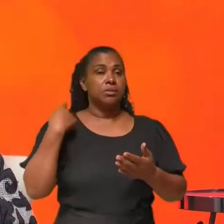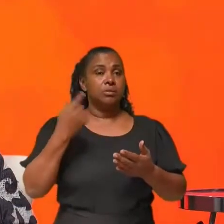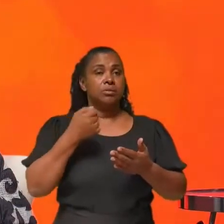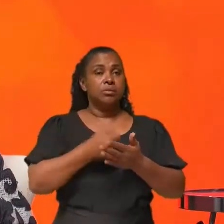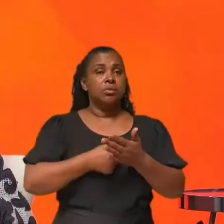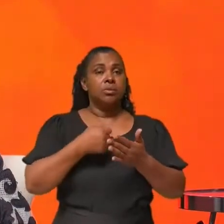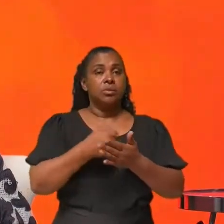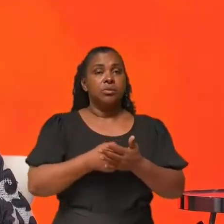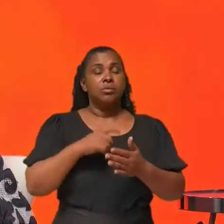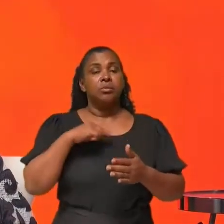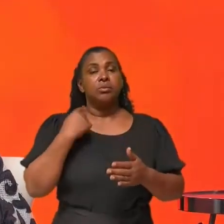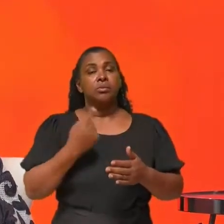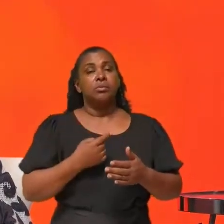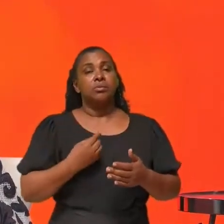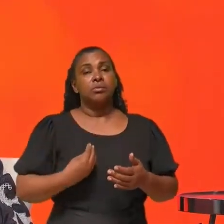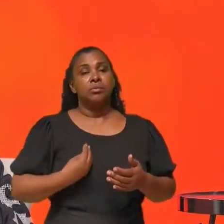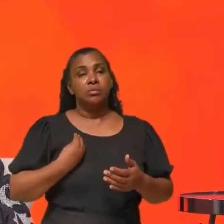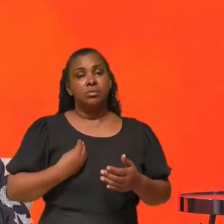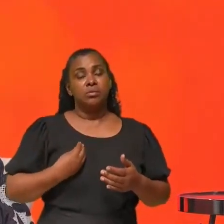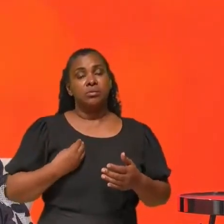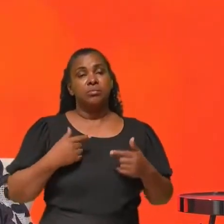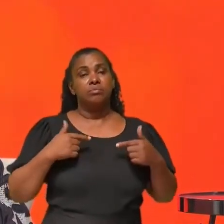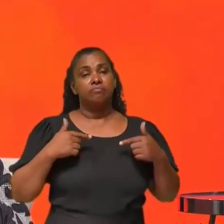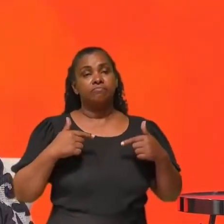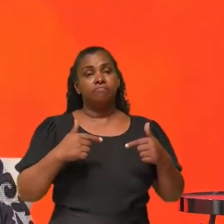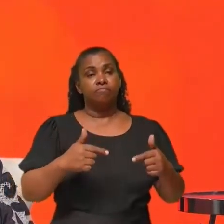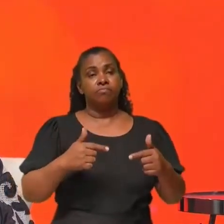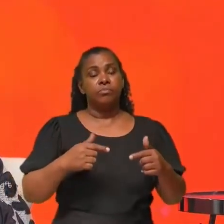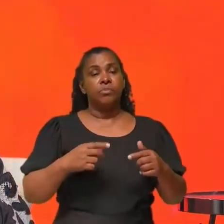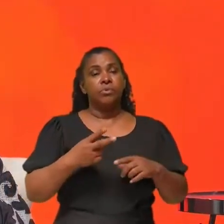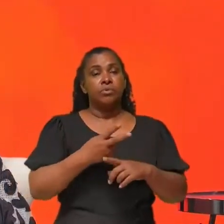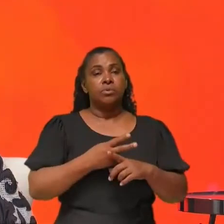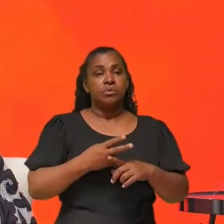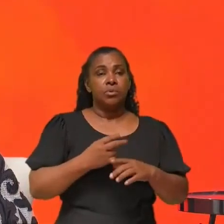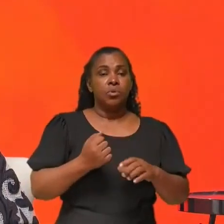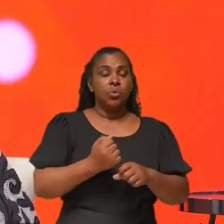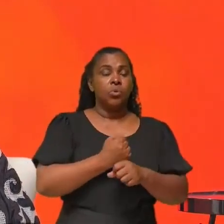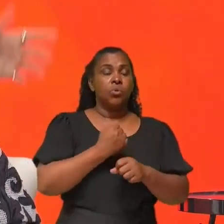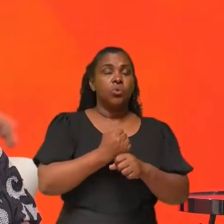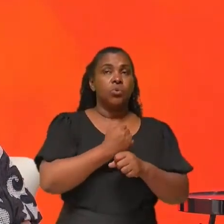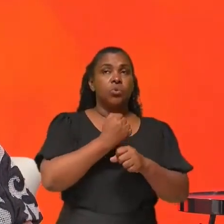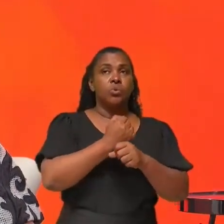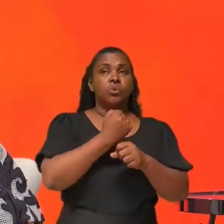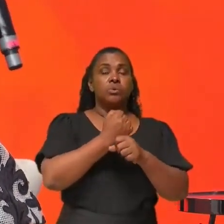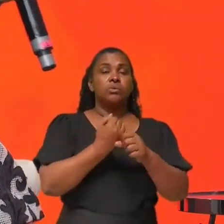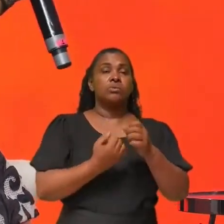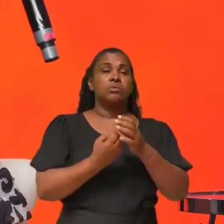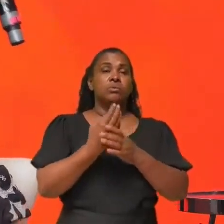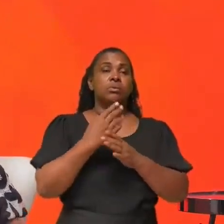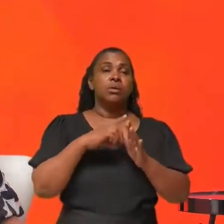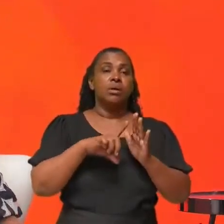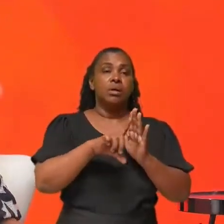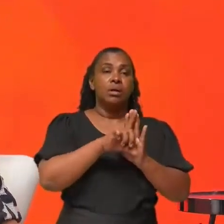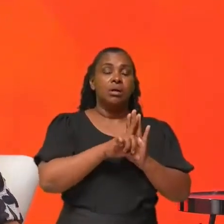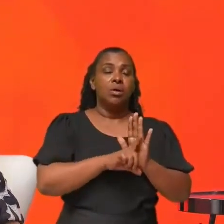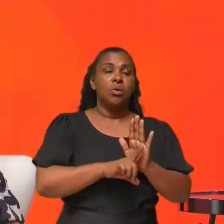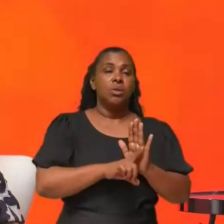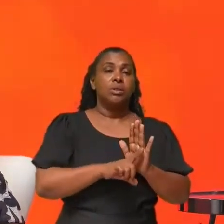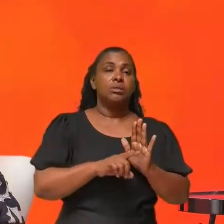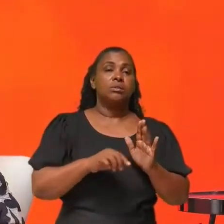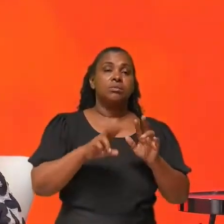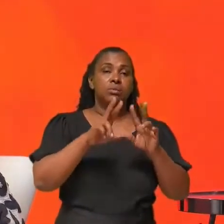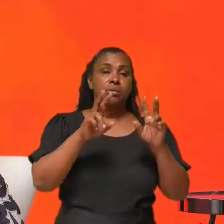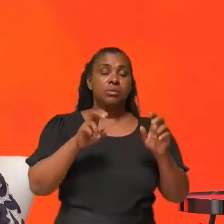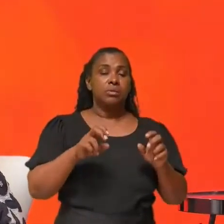estejamos na linha de frente de buscar a construção das regulações, de temas como inteligência artificial, das